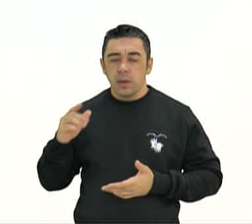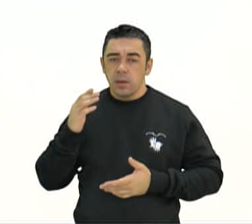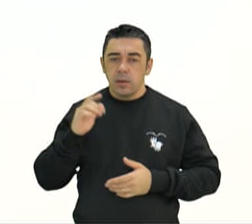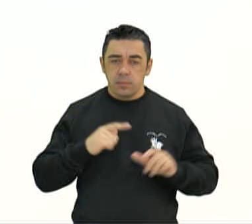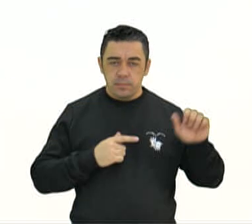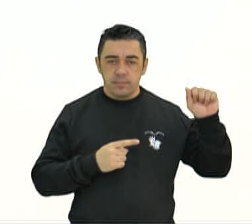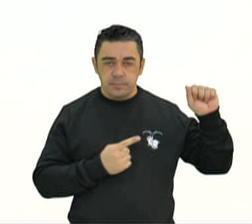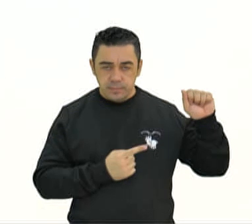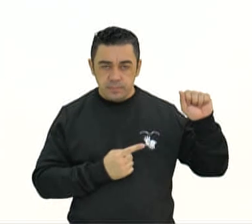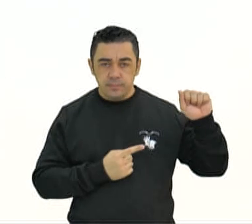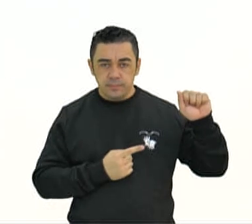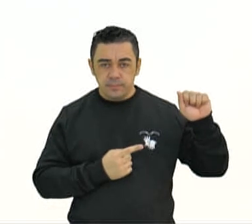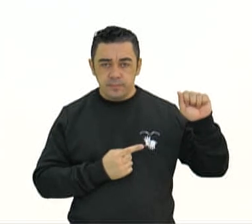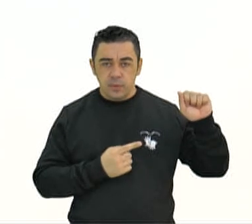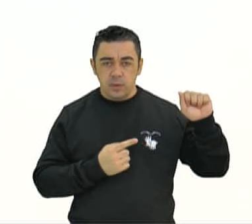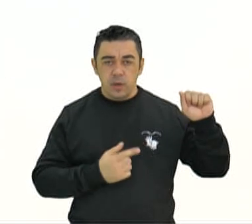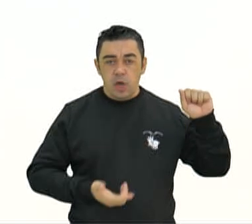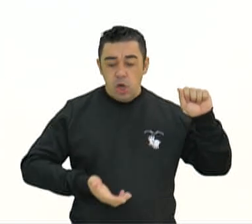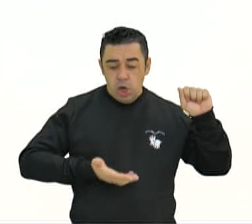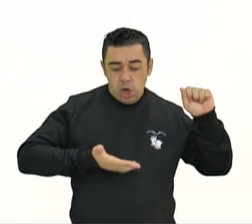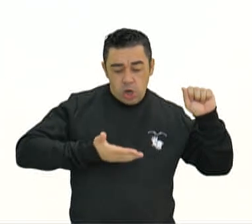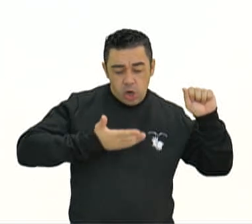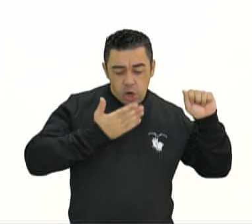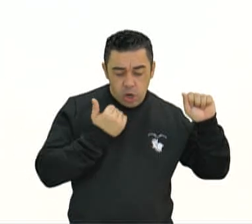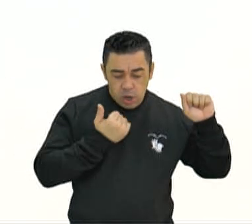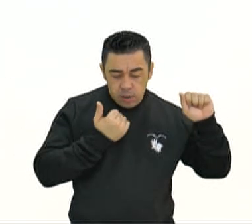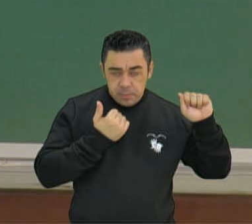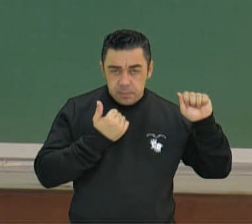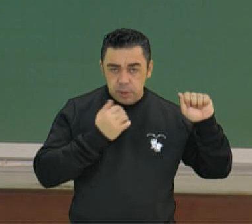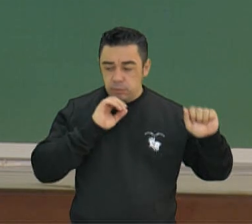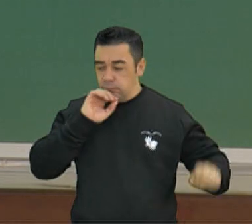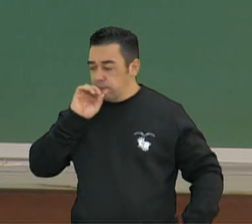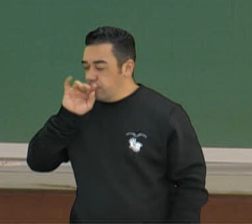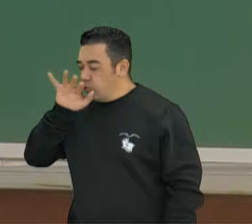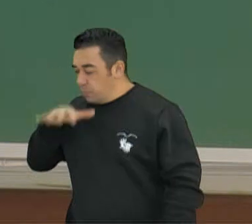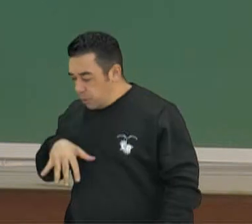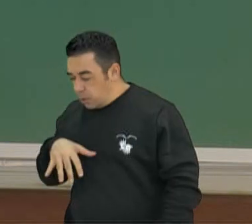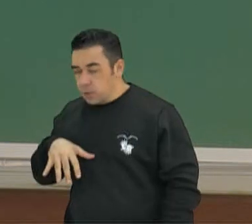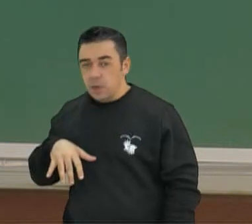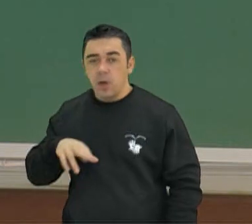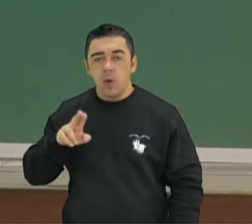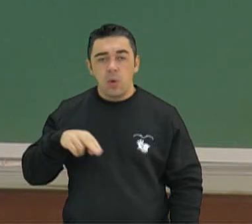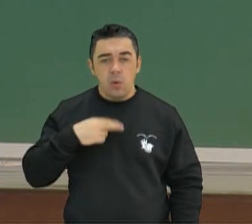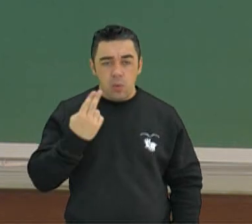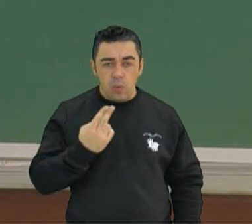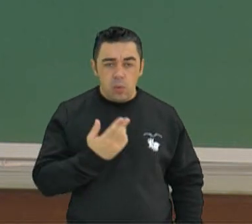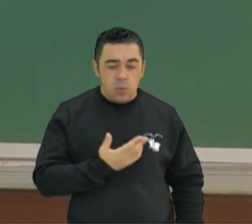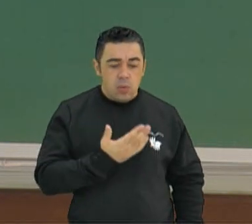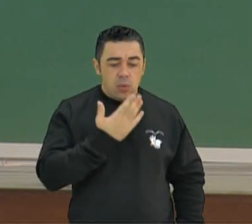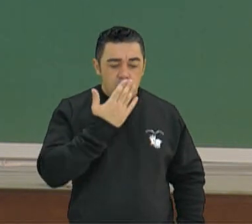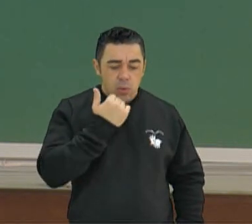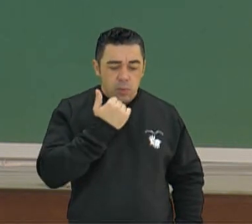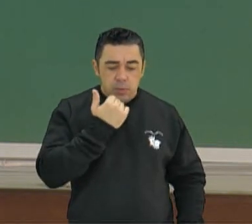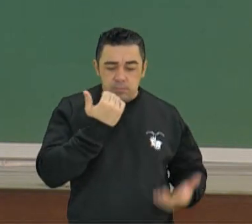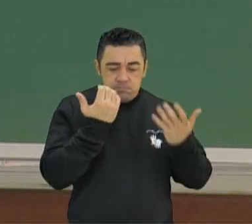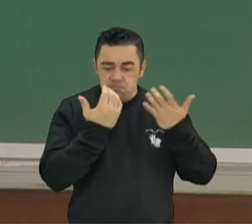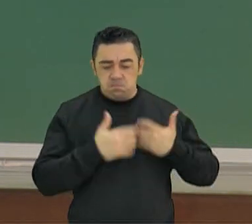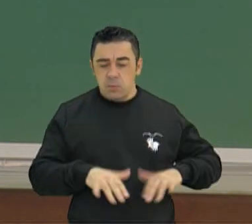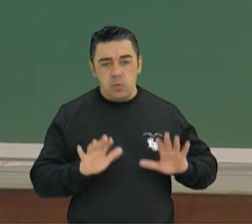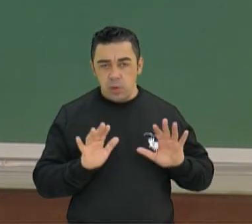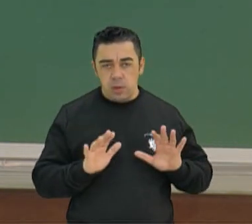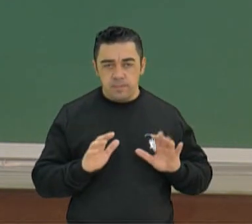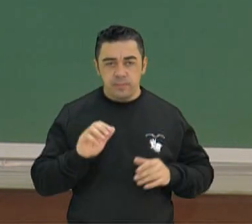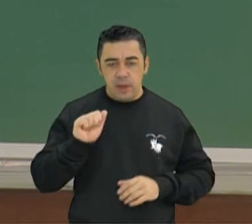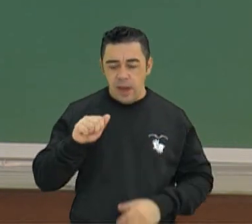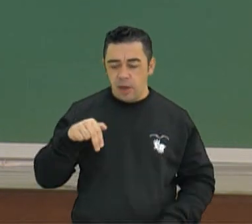anorexia e bulimia. Trataremos desse assunto numa aula mais adiante, mas esse